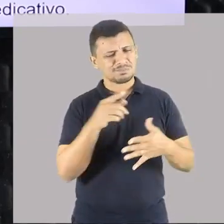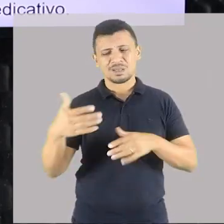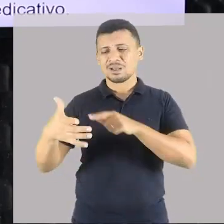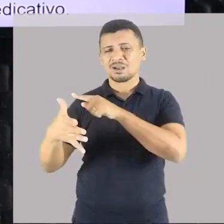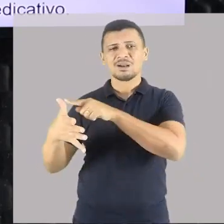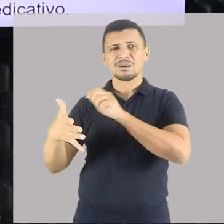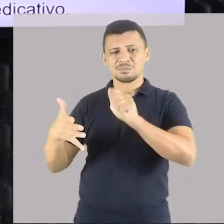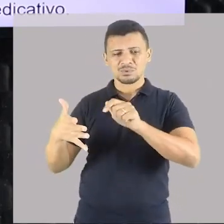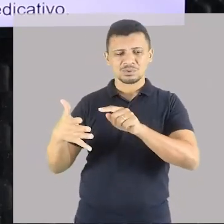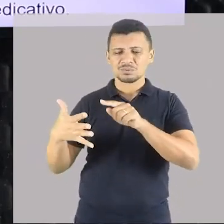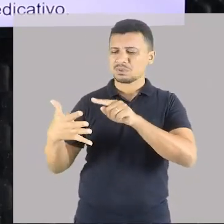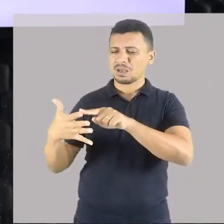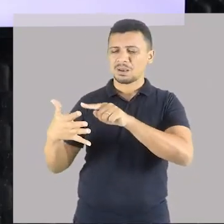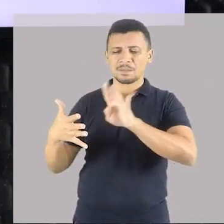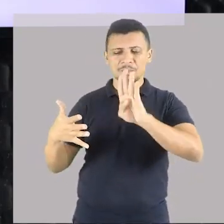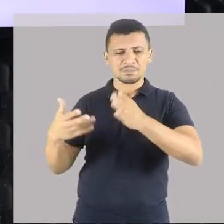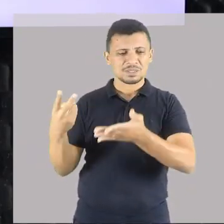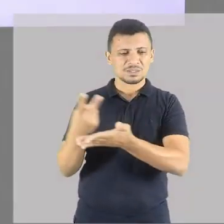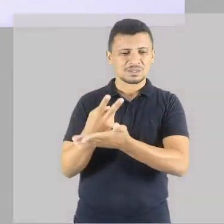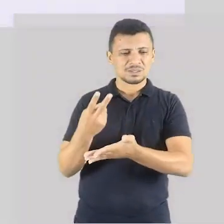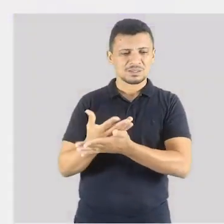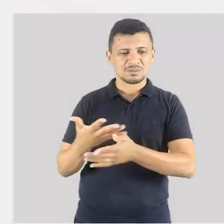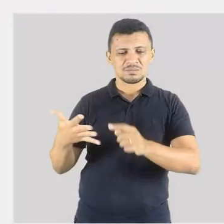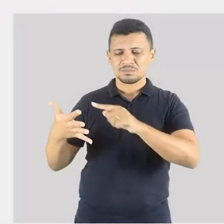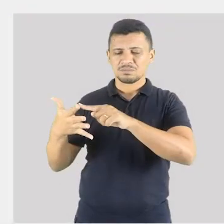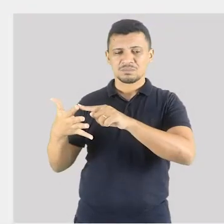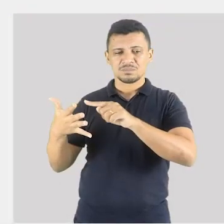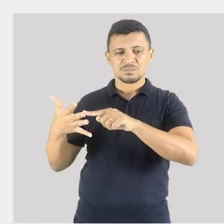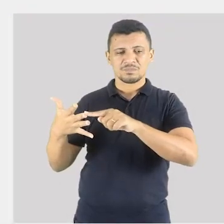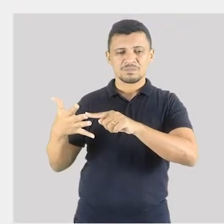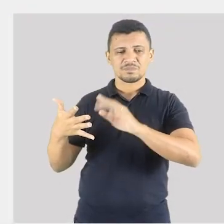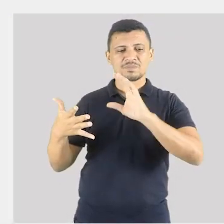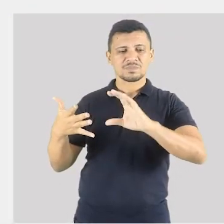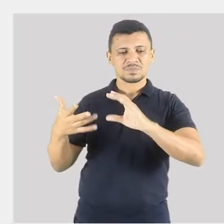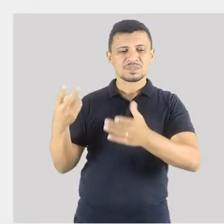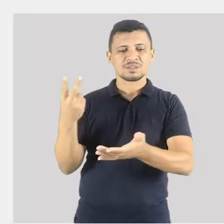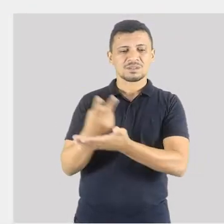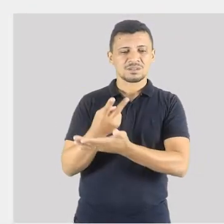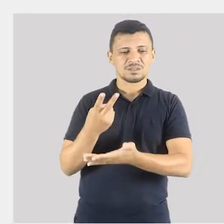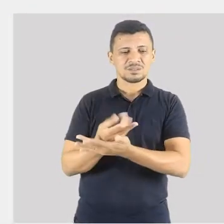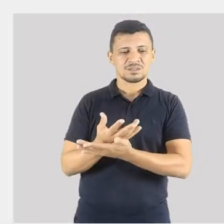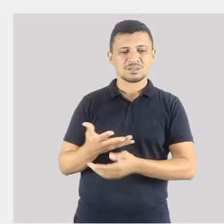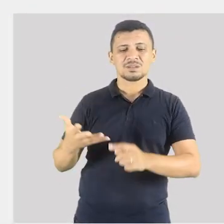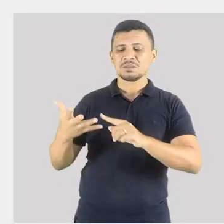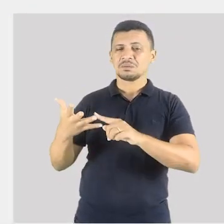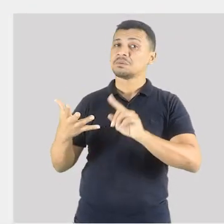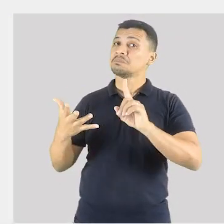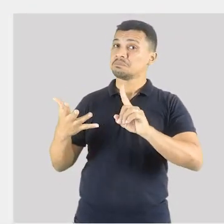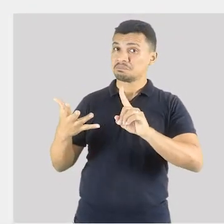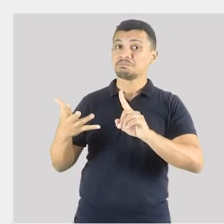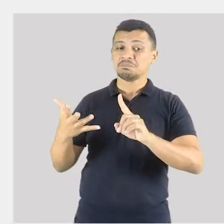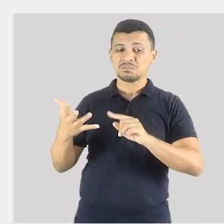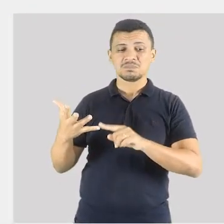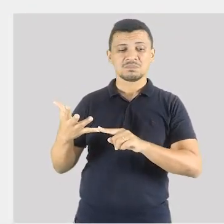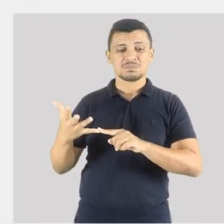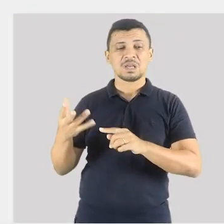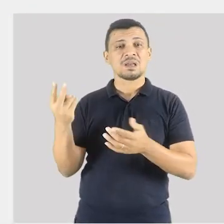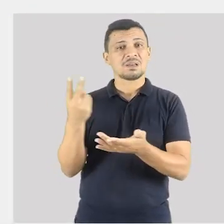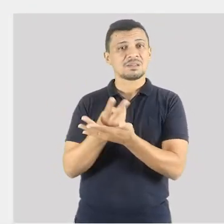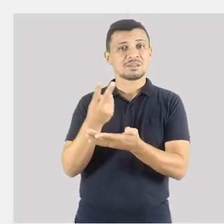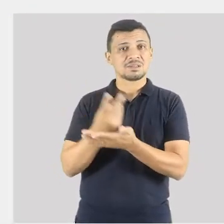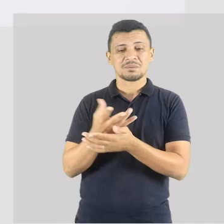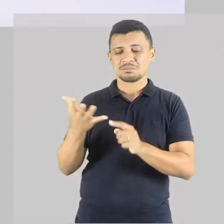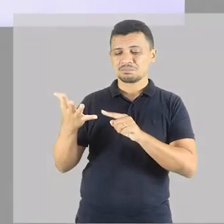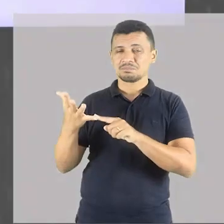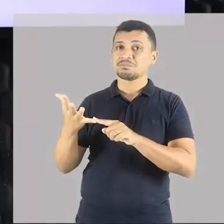vou eliminar a letra B, certo? Já vou eliminar a letra C, mas poderia ser a letra D e já vou eliminar a letra